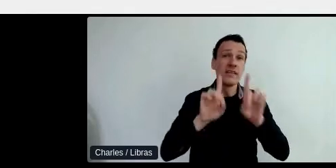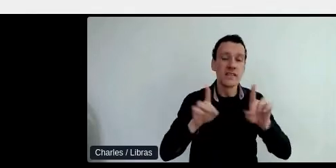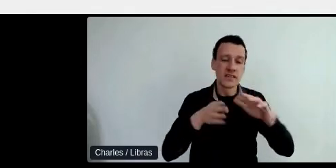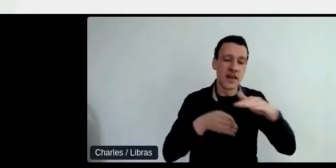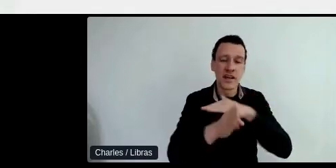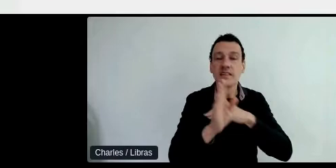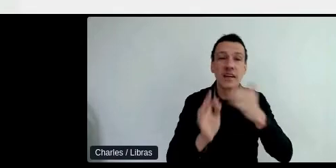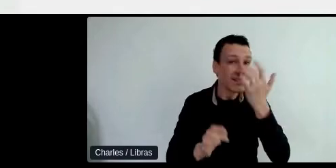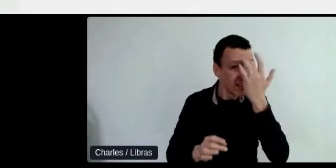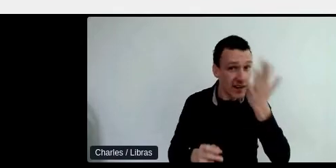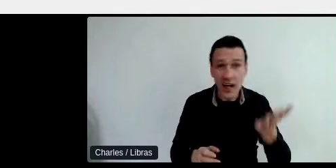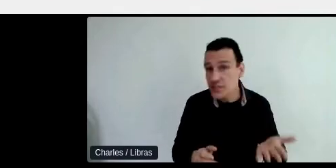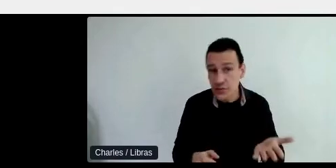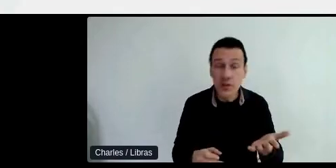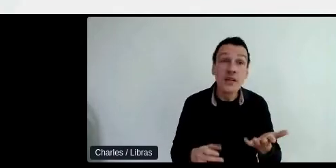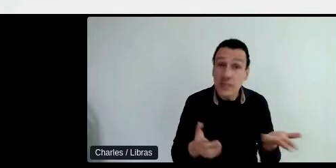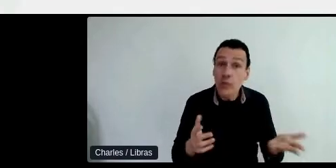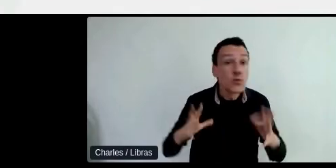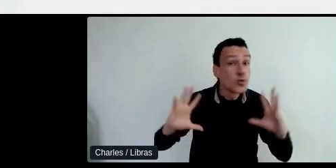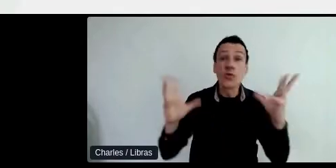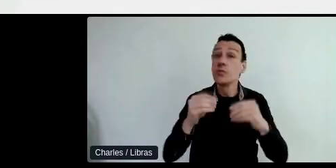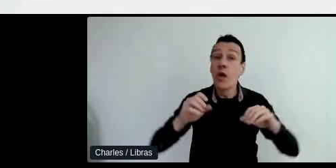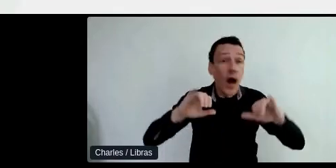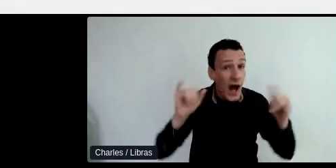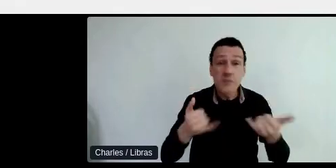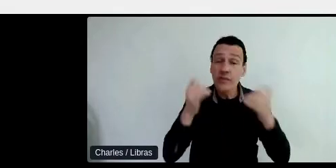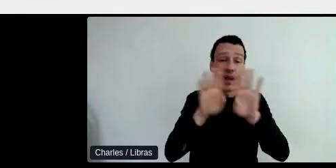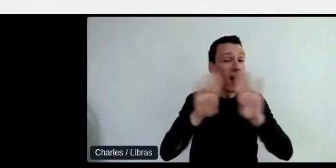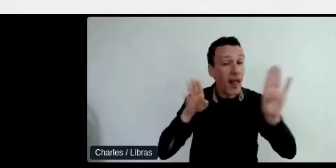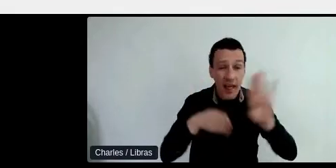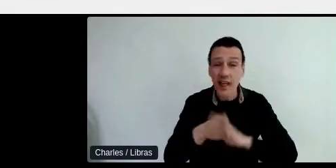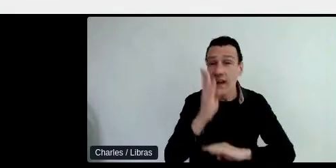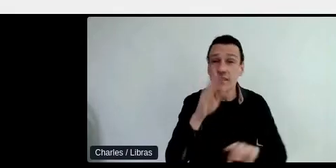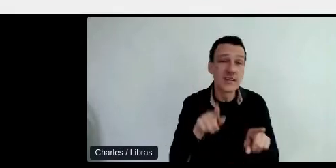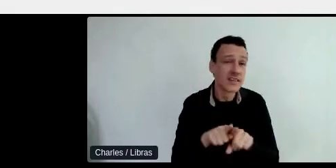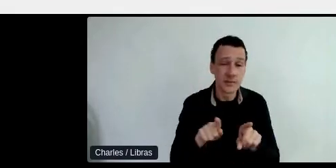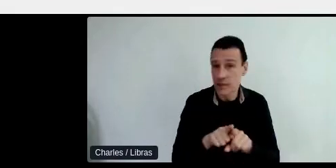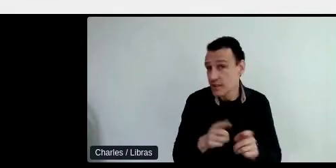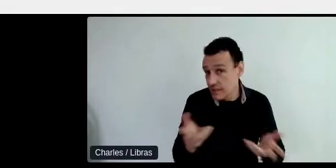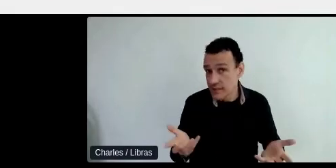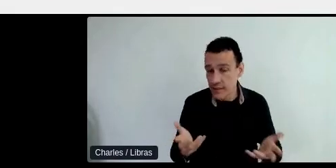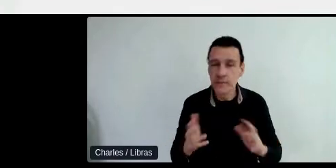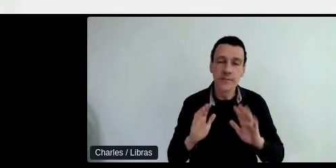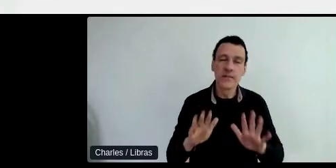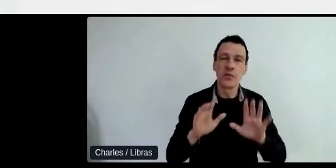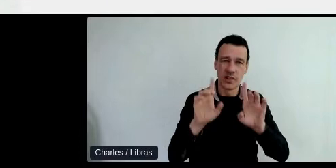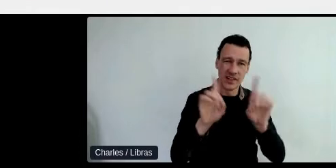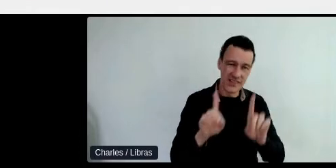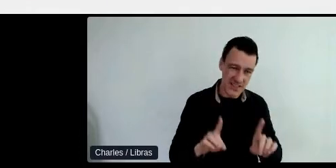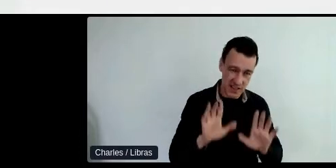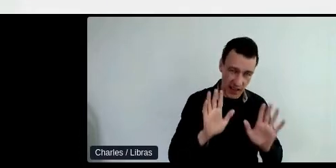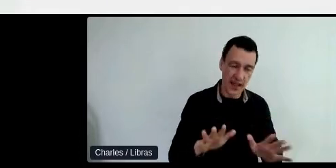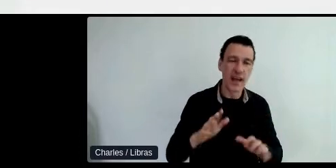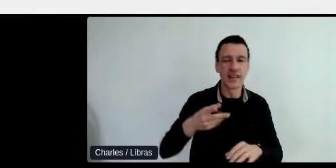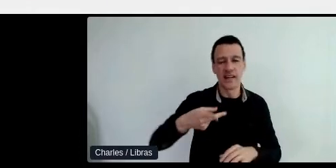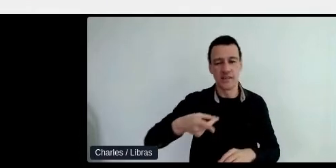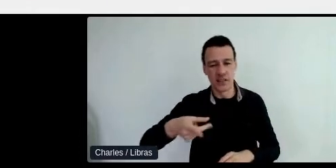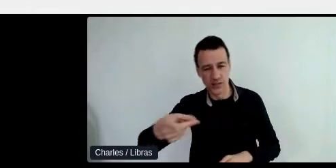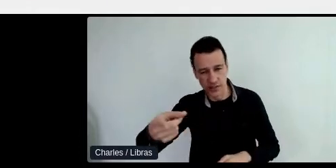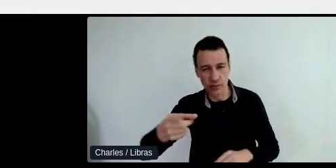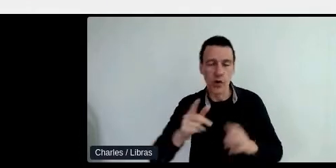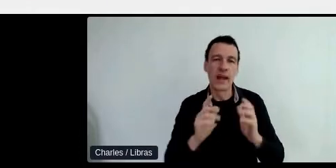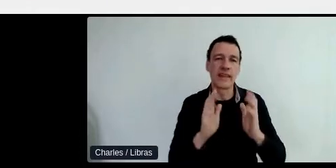Então, seja essa deficiência definitiva, temporária ou momentânea,